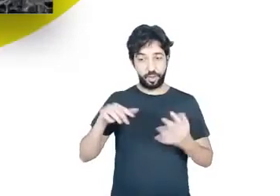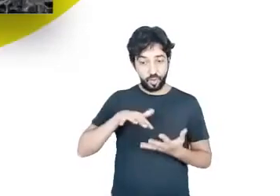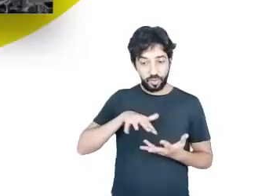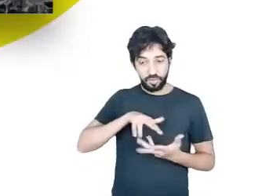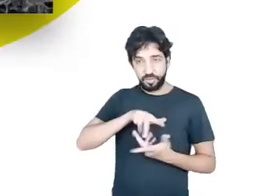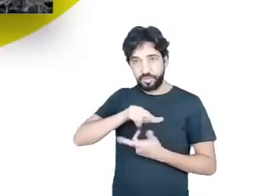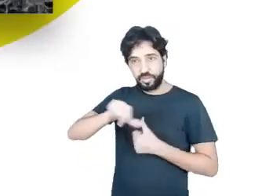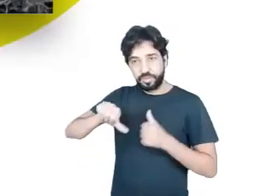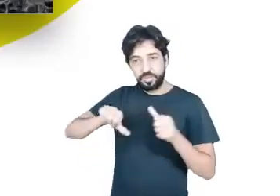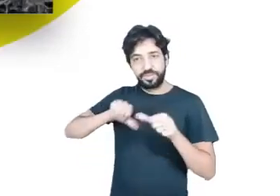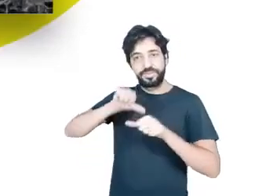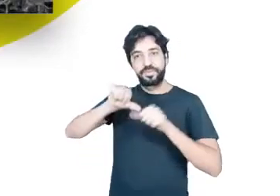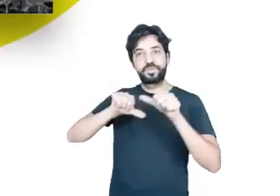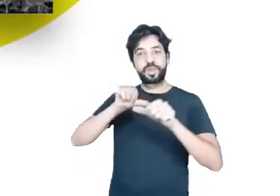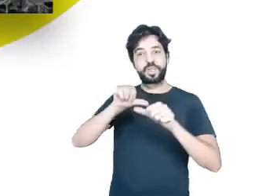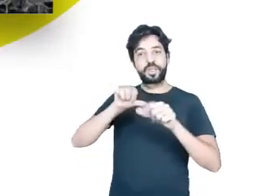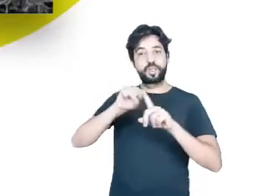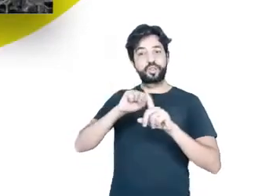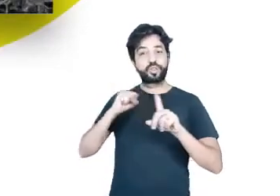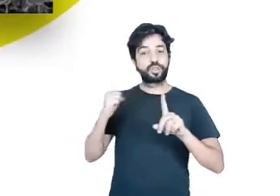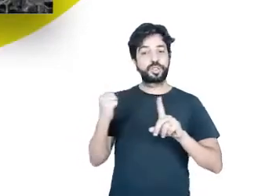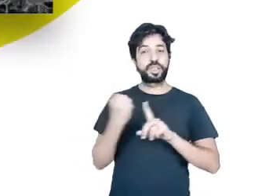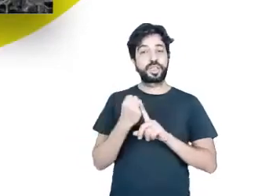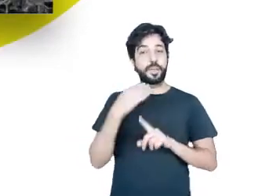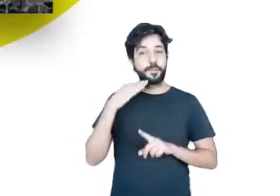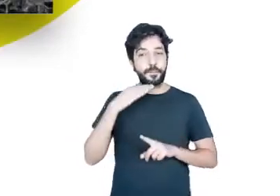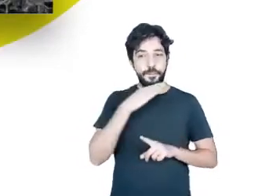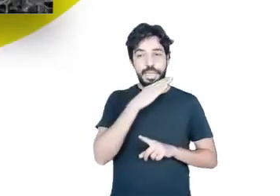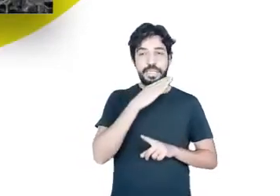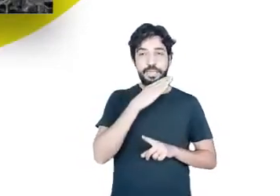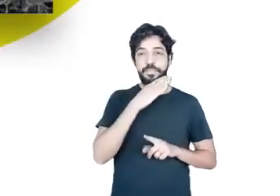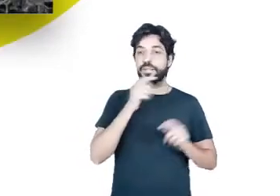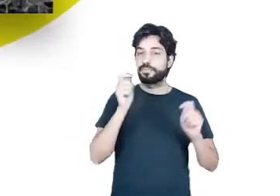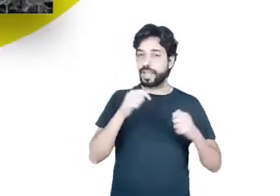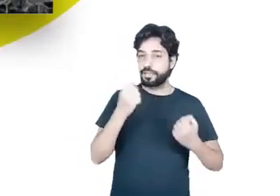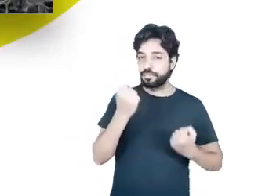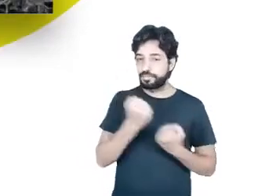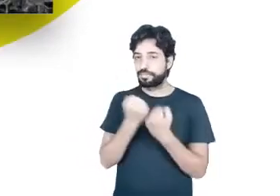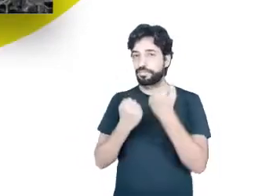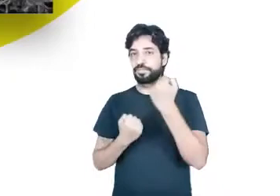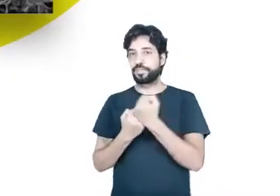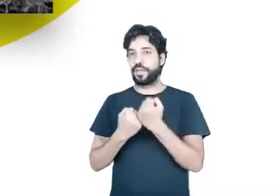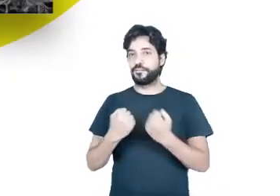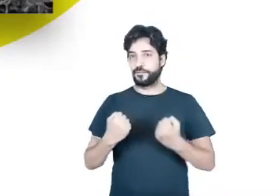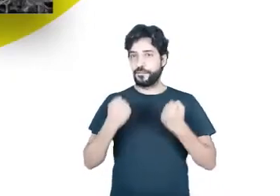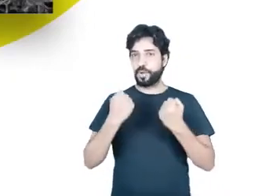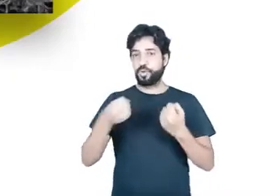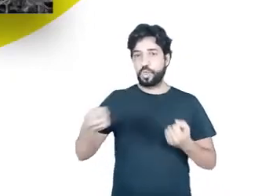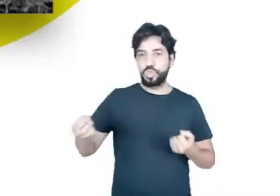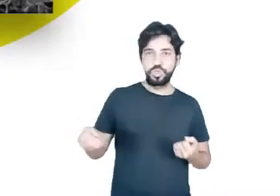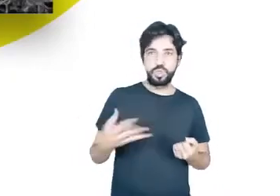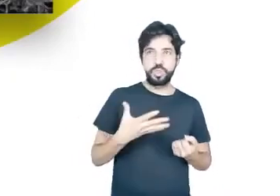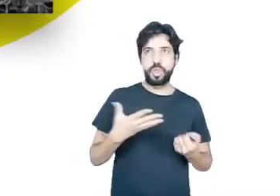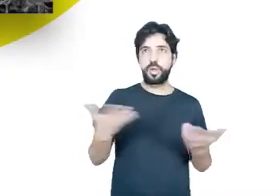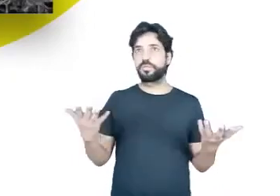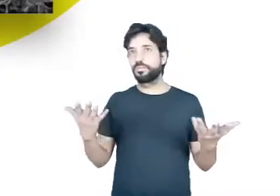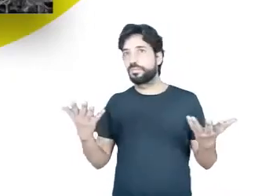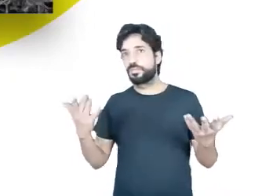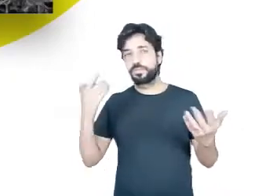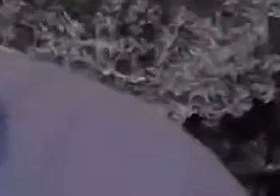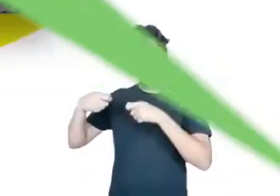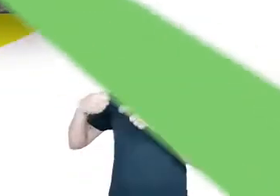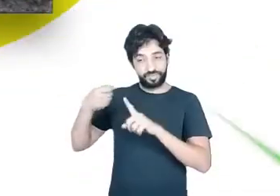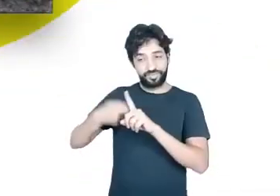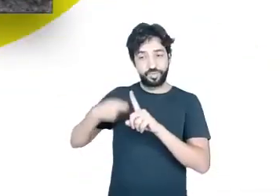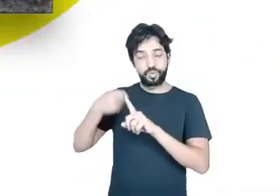A sociedade começou a perceber a força da colaboração. Um novo paradigma está sendo criado por todos